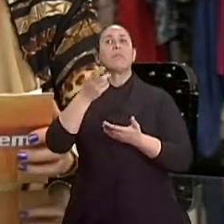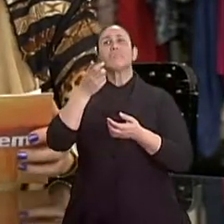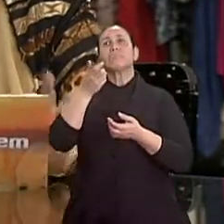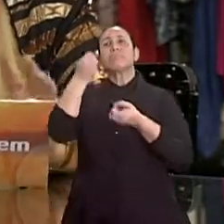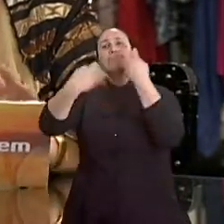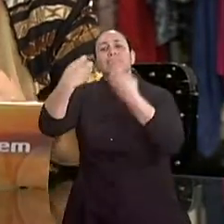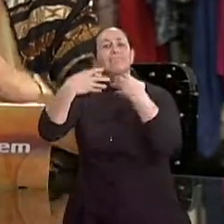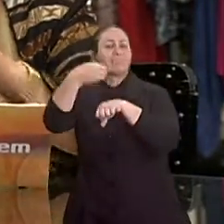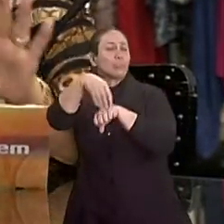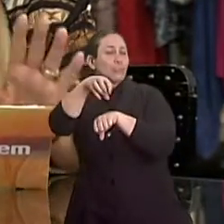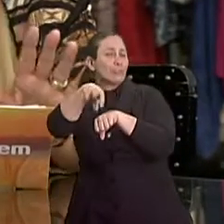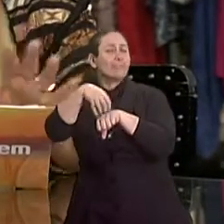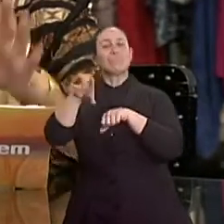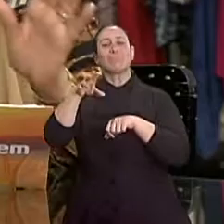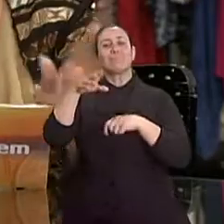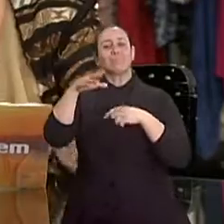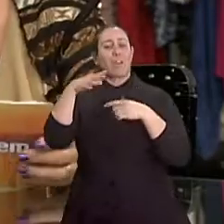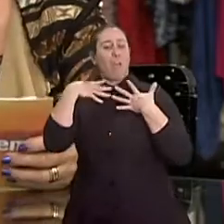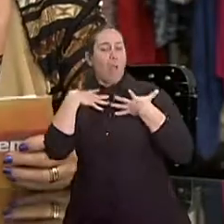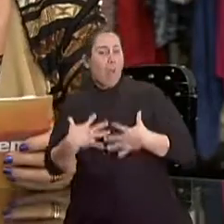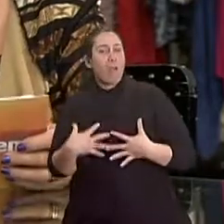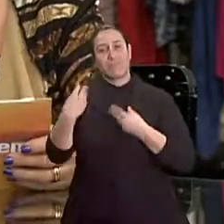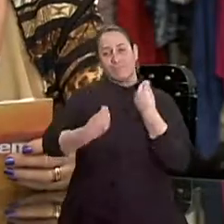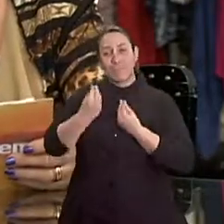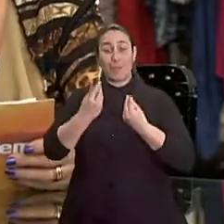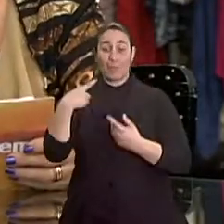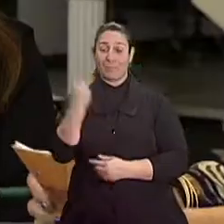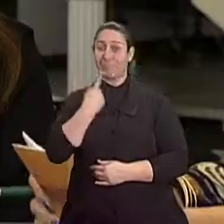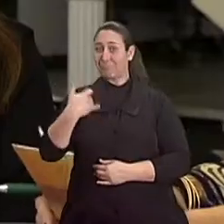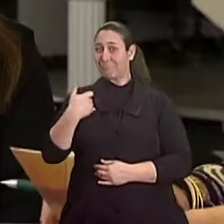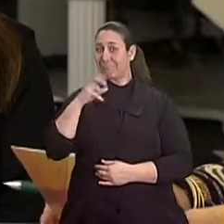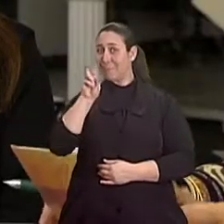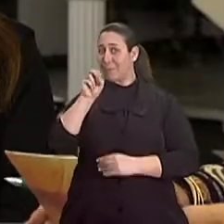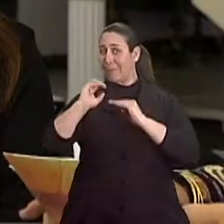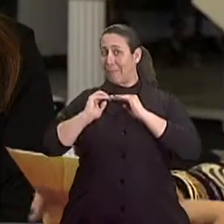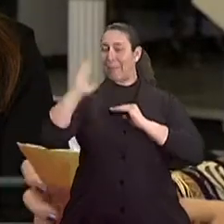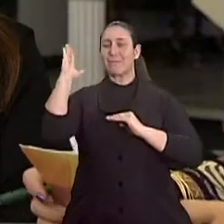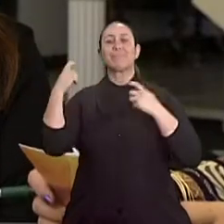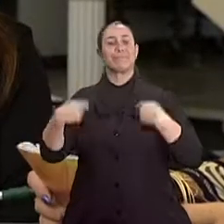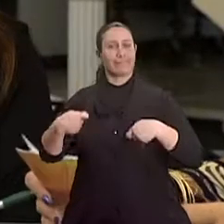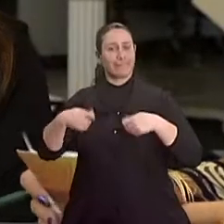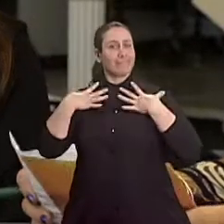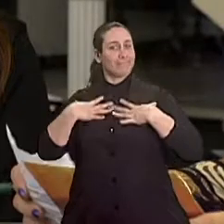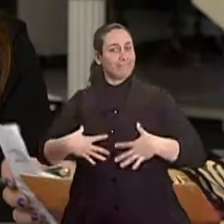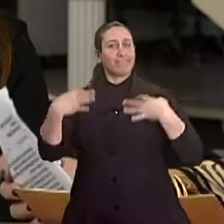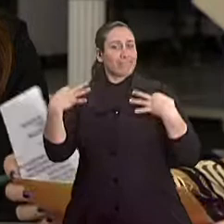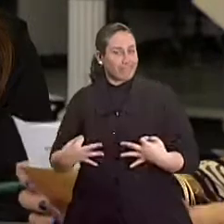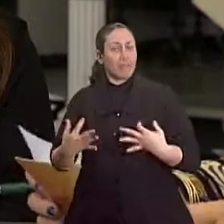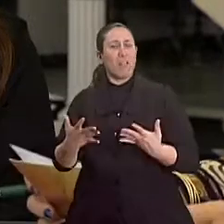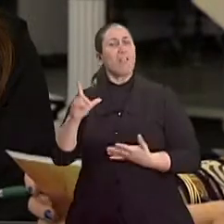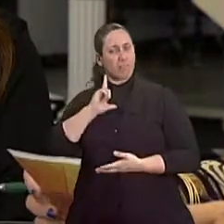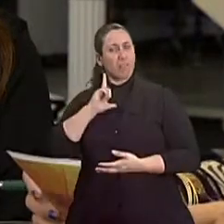dos 50, isso é bom, a gente não precisa dar detalhes, já passamos dos 50, né? Milka, existe realmente essa dificuldade